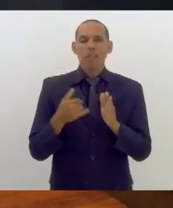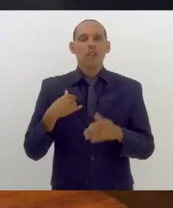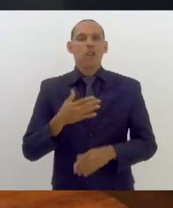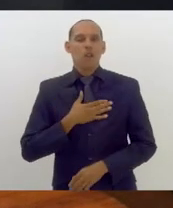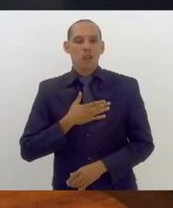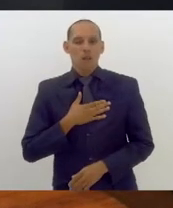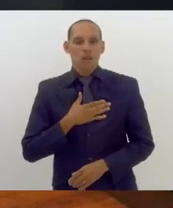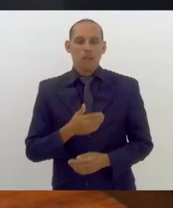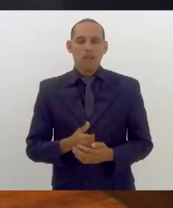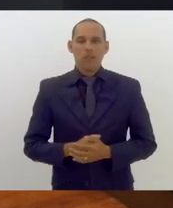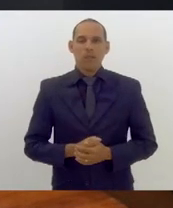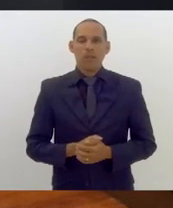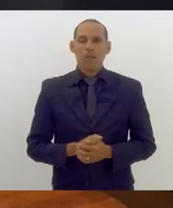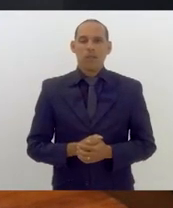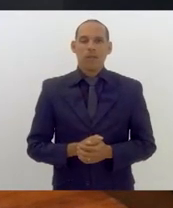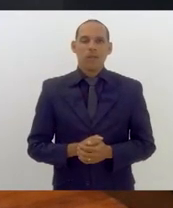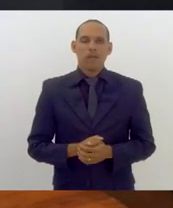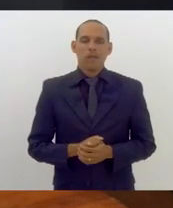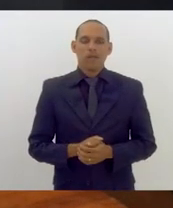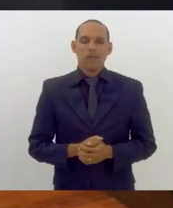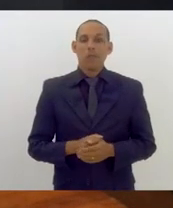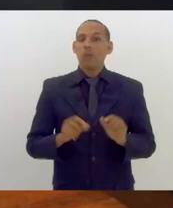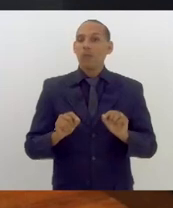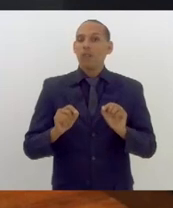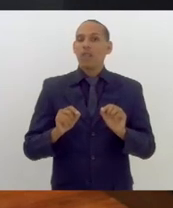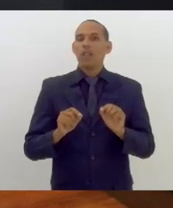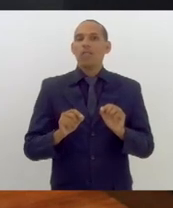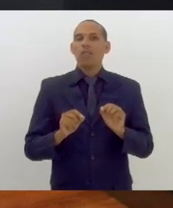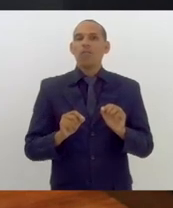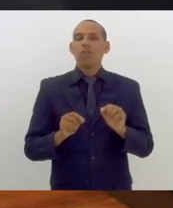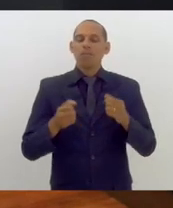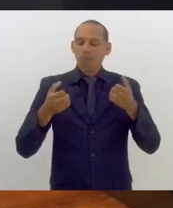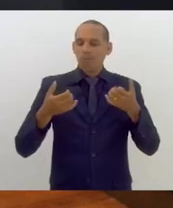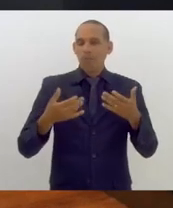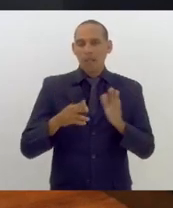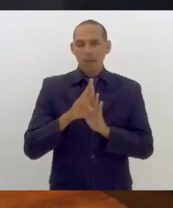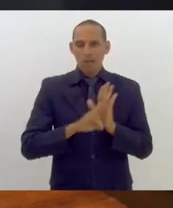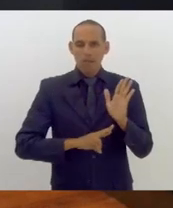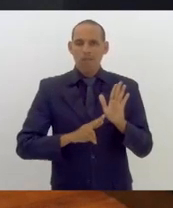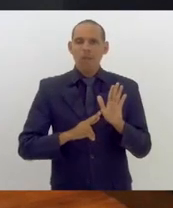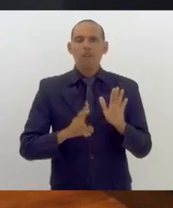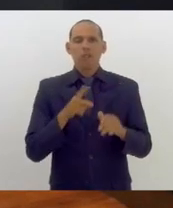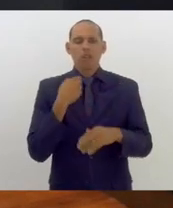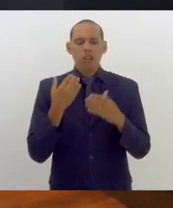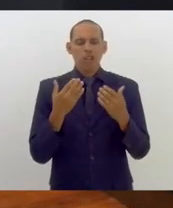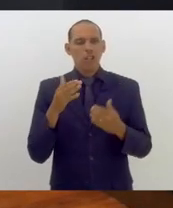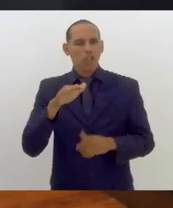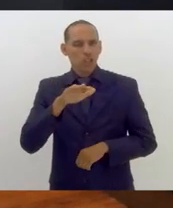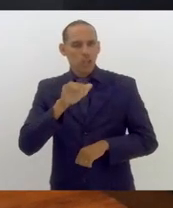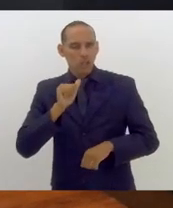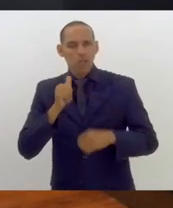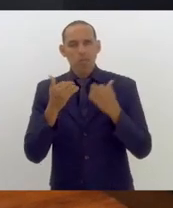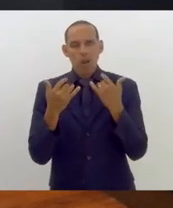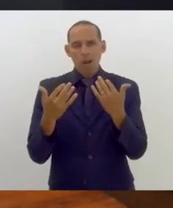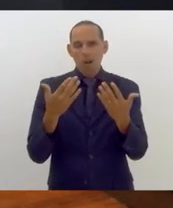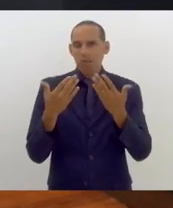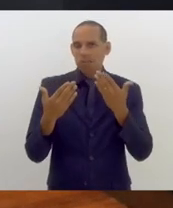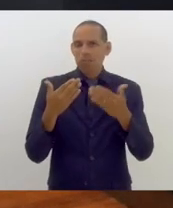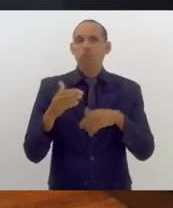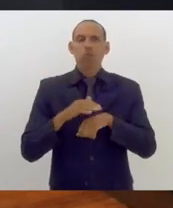que faça esse relato né que convocou foi convocado a audiência pública através